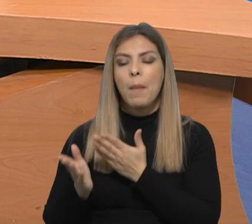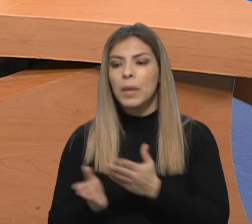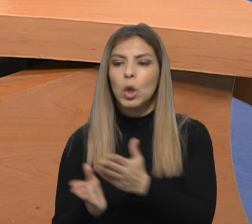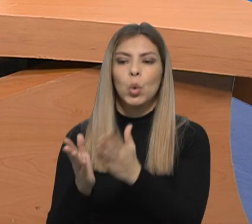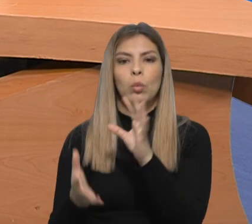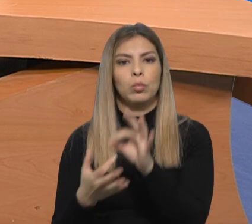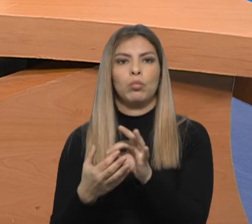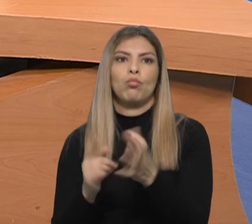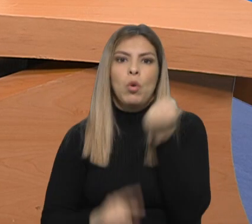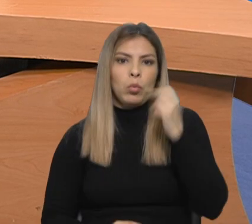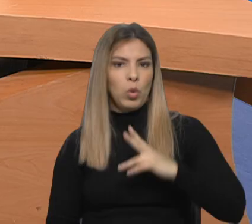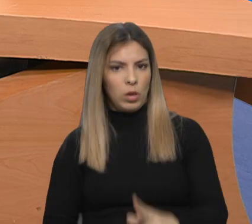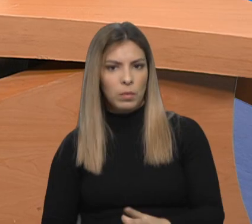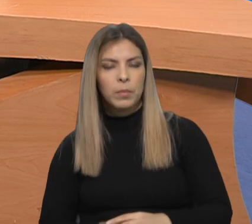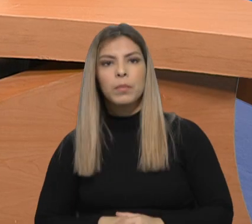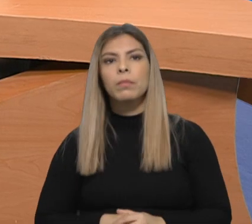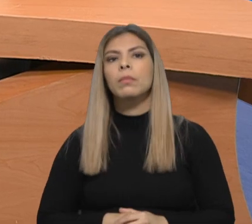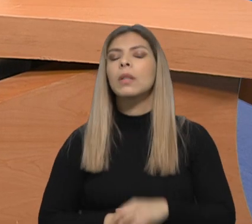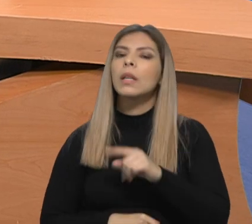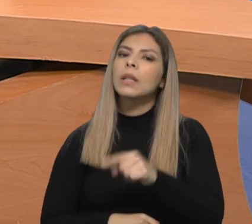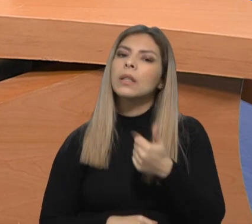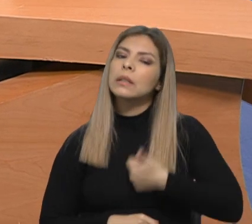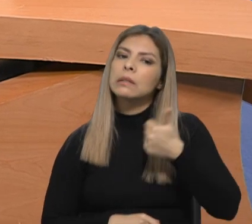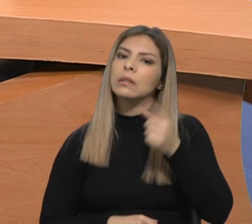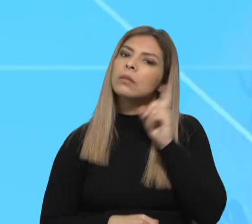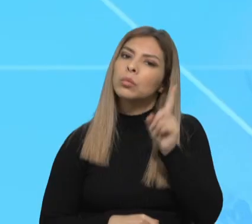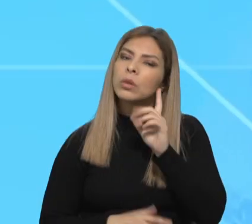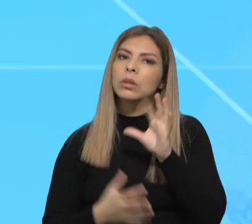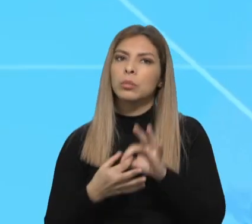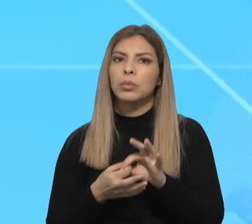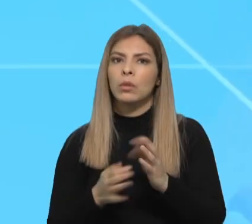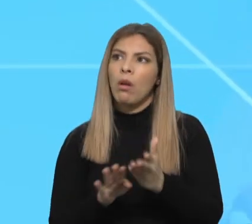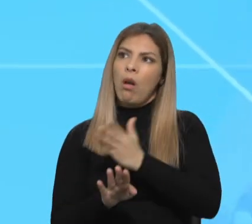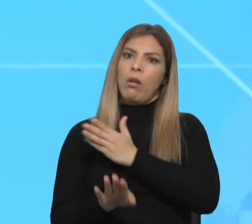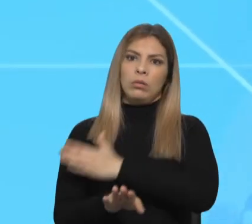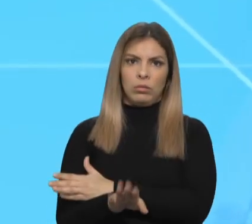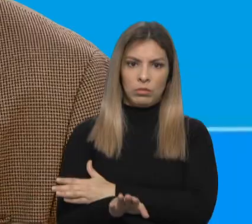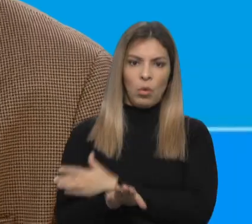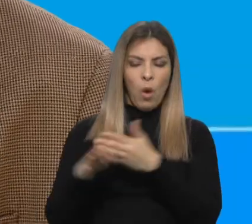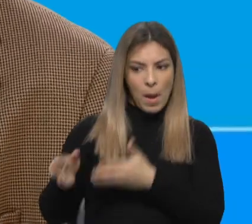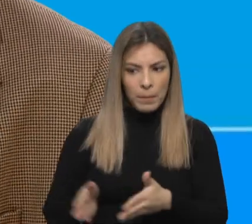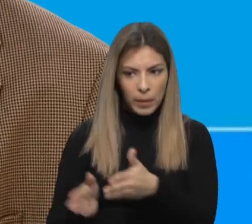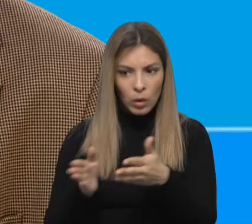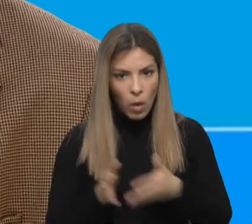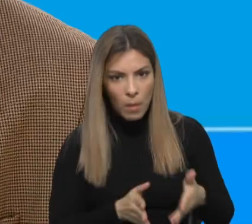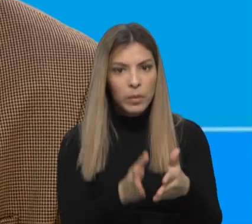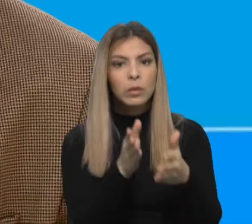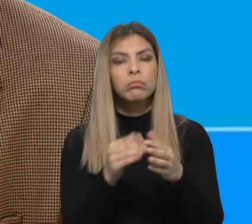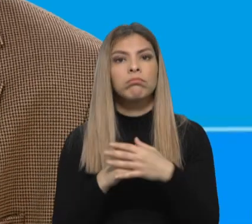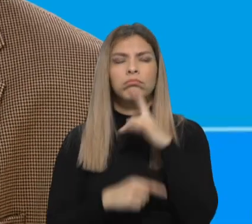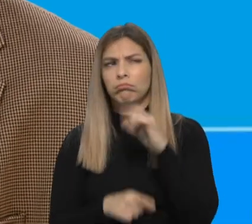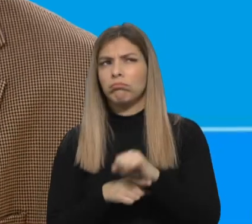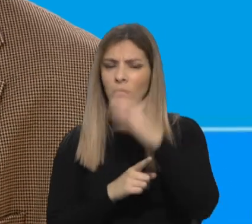os atuais políticos revisitarem aqueles que lhes antecederam neste caminho? Eu penso que sim, e penso que é um exercício que é